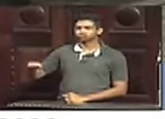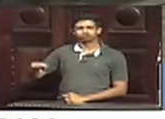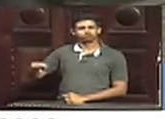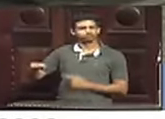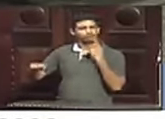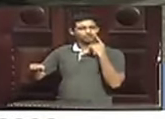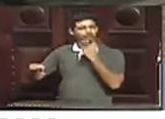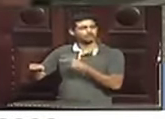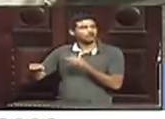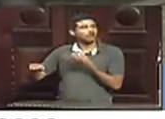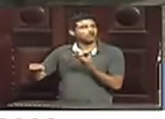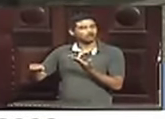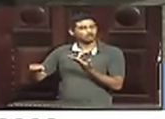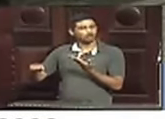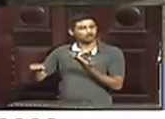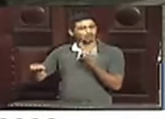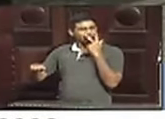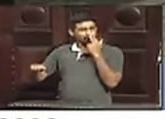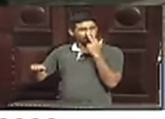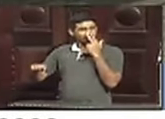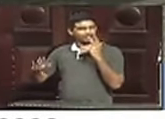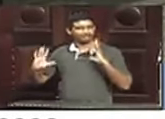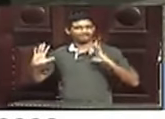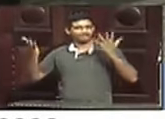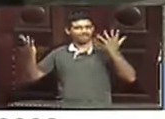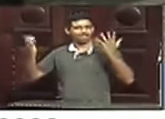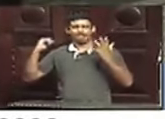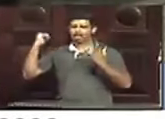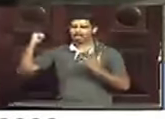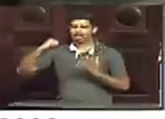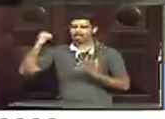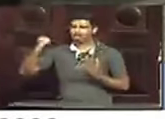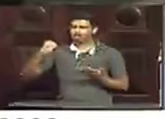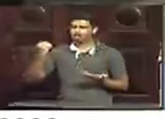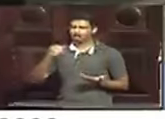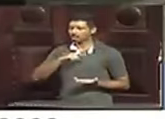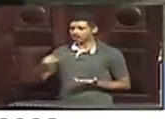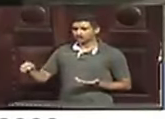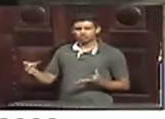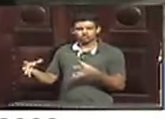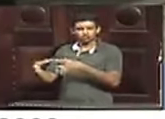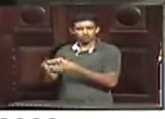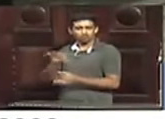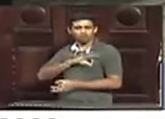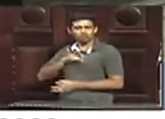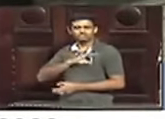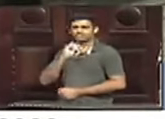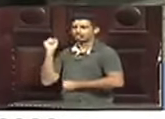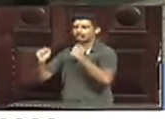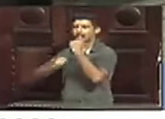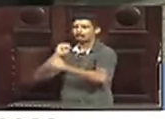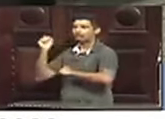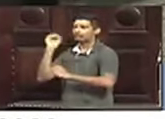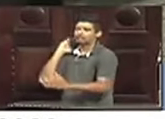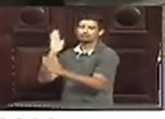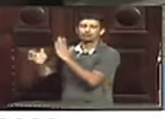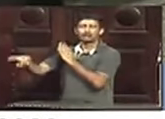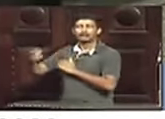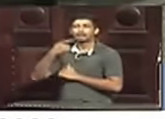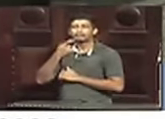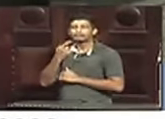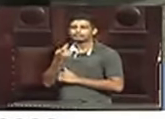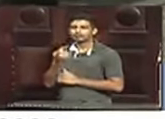marcha ré para retornar, o carro enguiçou. E os policiais tiveram que sair correndo para ir em direção ao DPO na Praça de